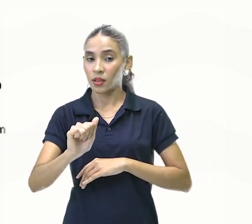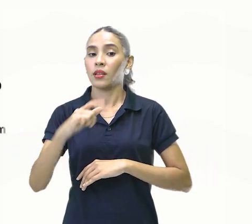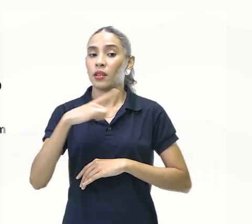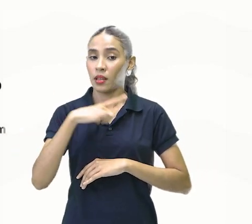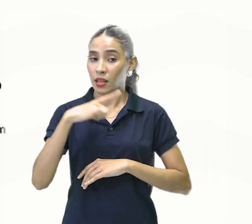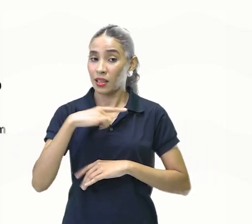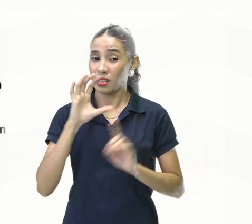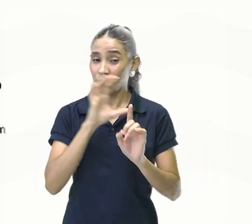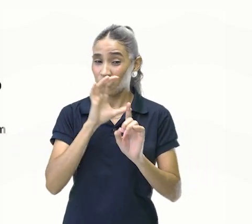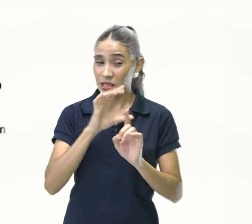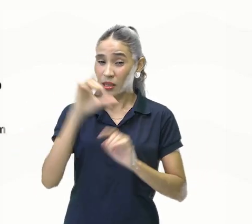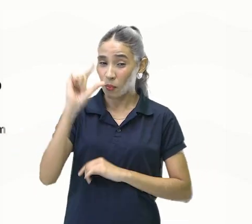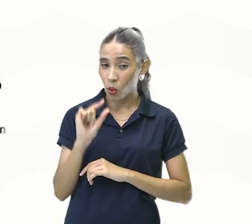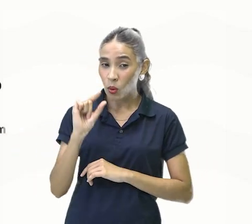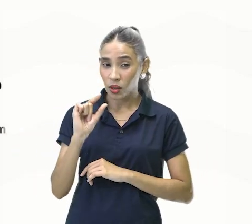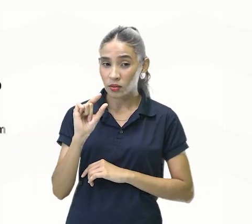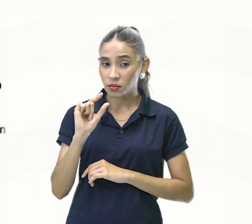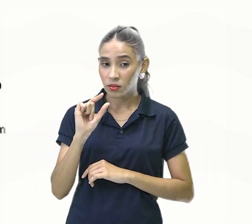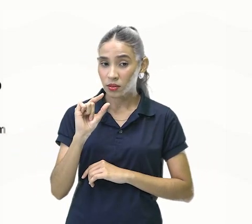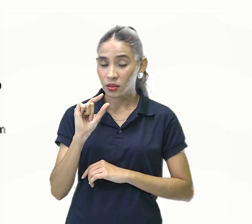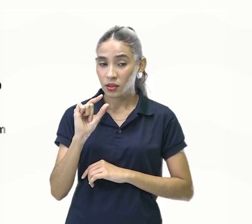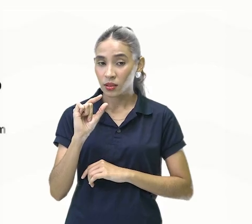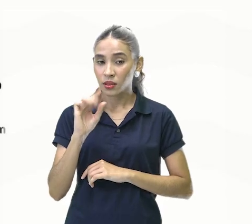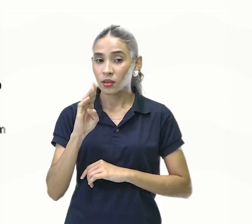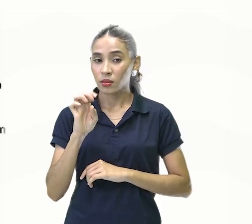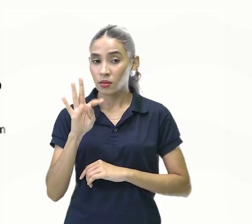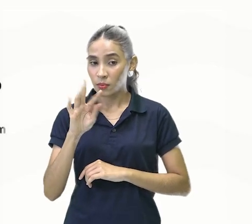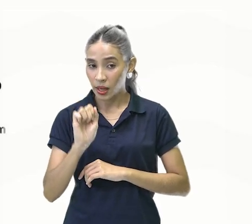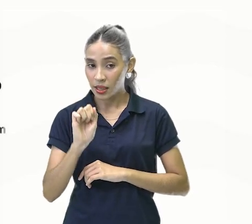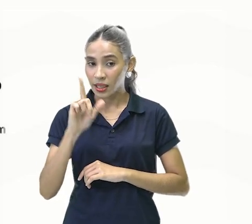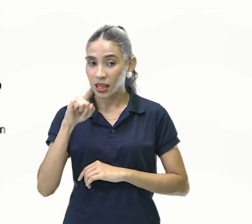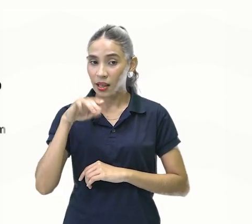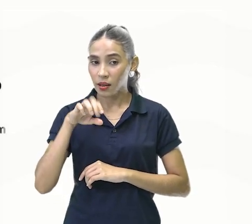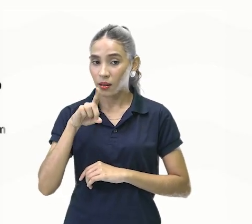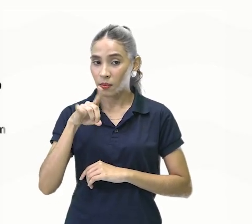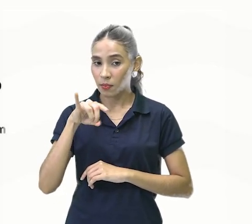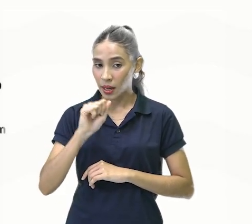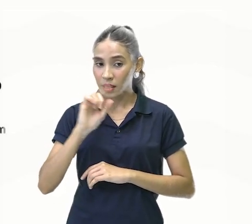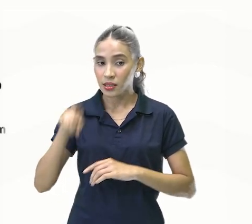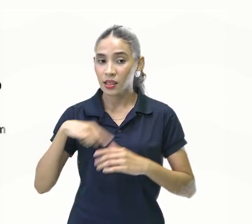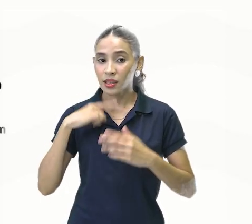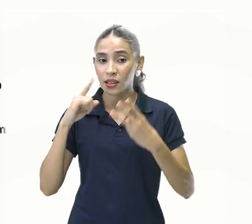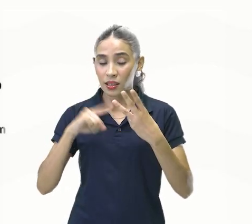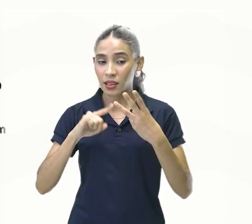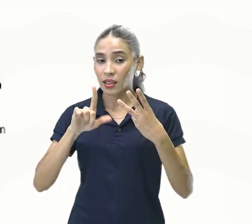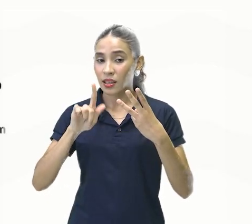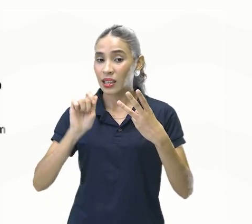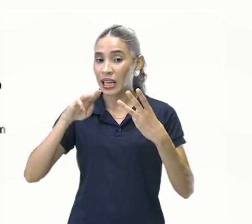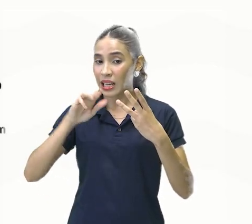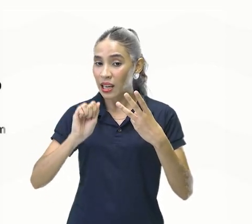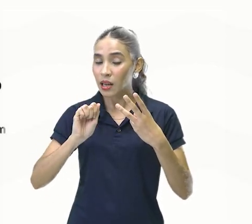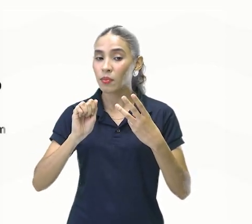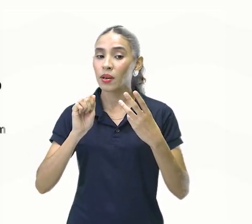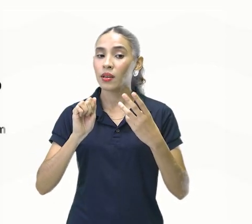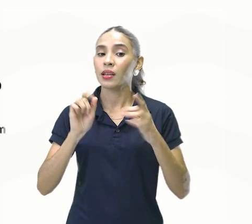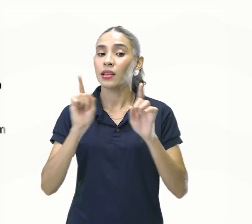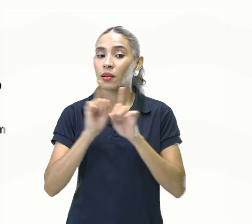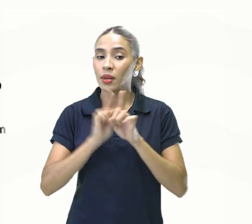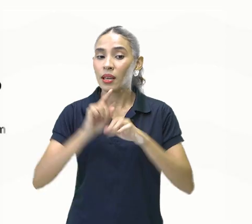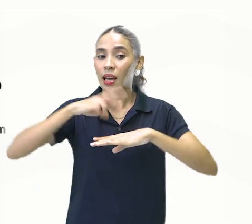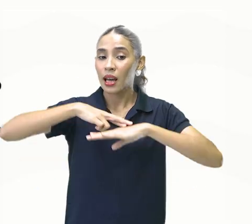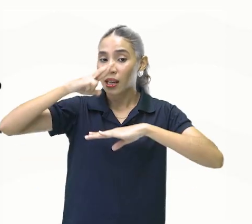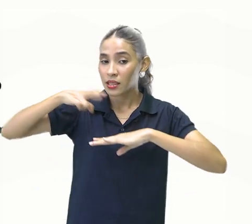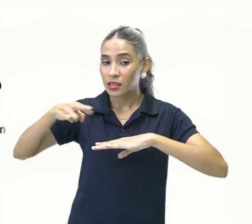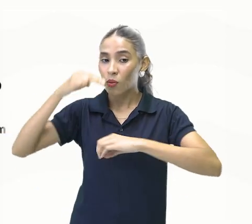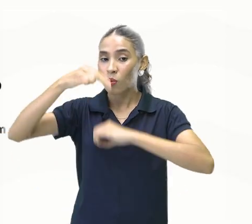esse poder baixo, a radiação beta é média e a radiação gama, que você percebe aí, e a